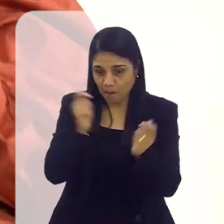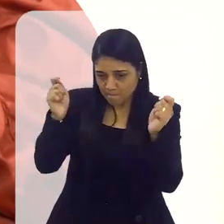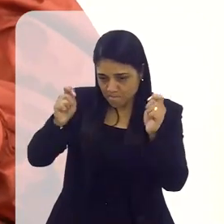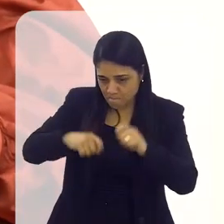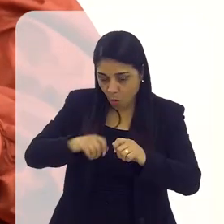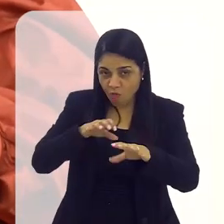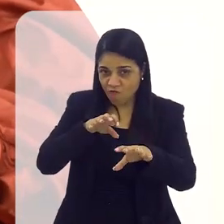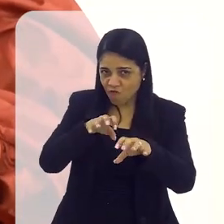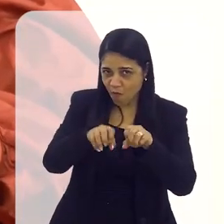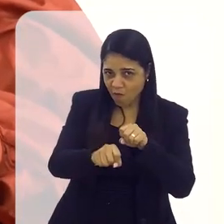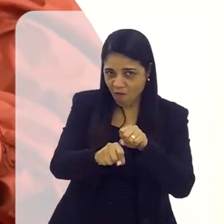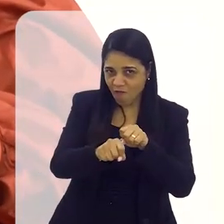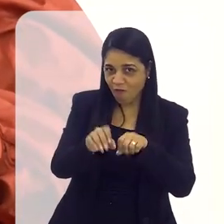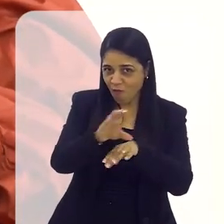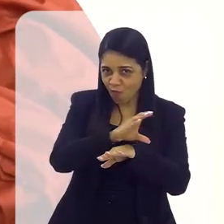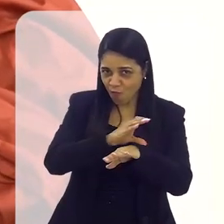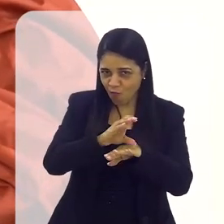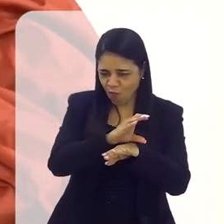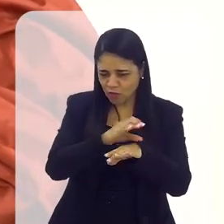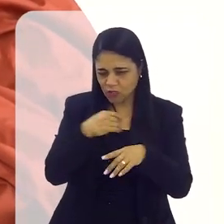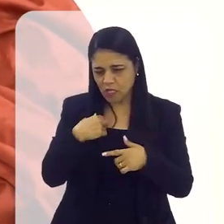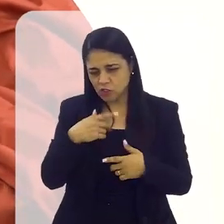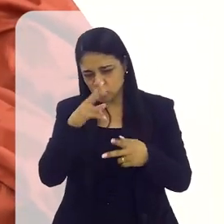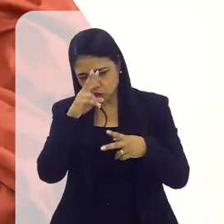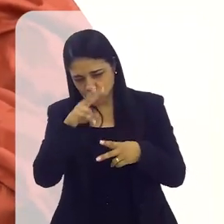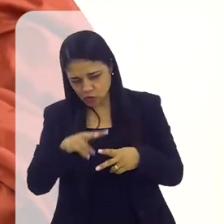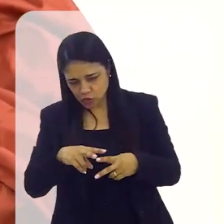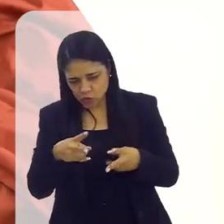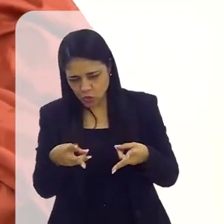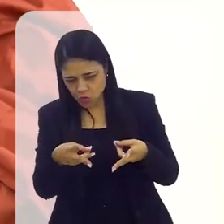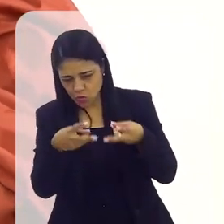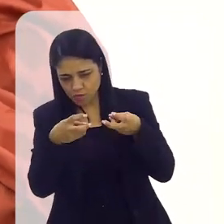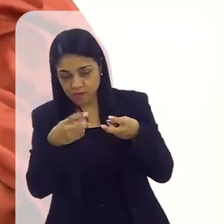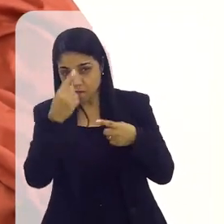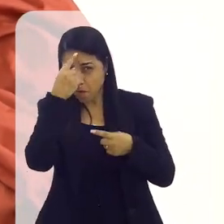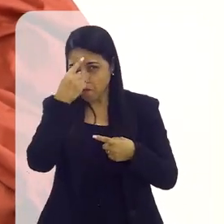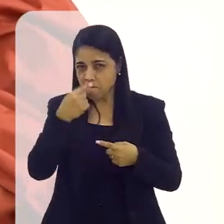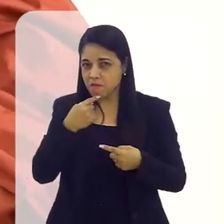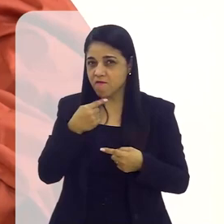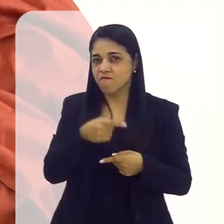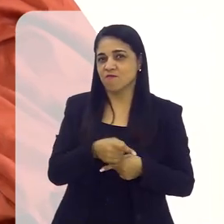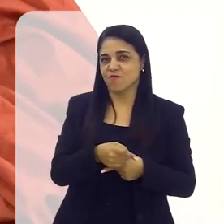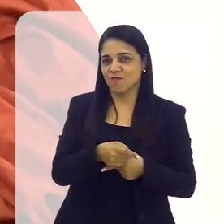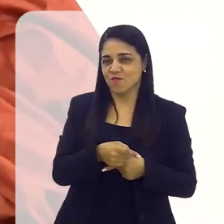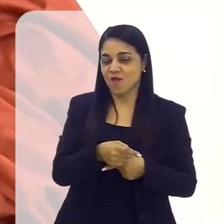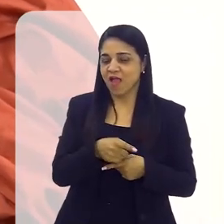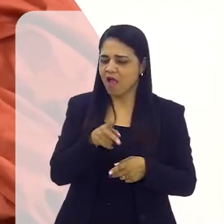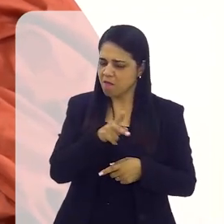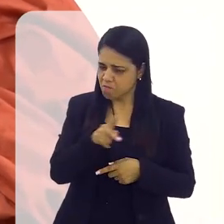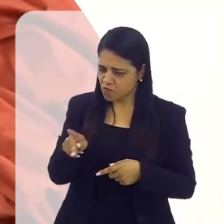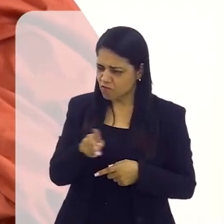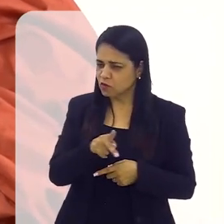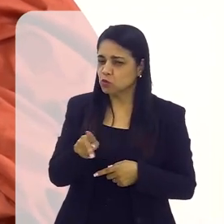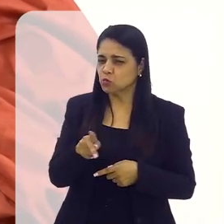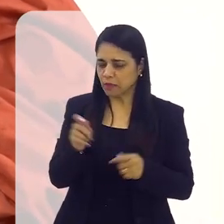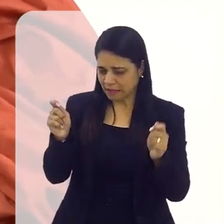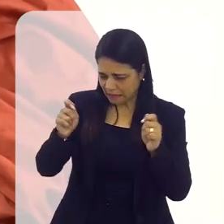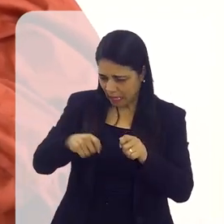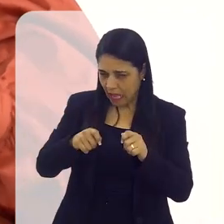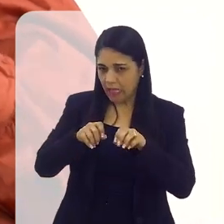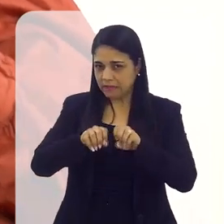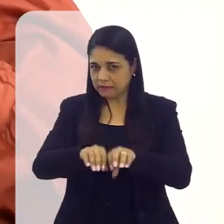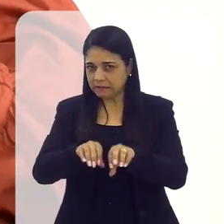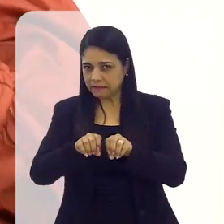se capacitaram numa área, aí foi observado o perfil, ó, ele tem perfil para ser um professor, um